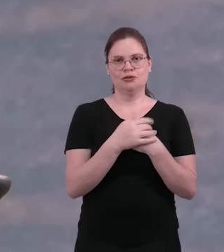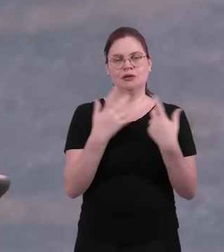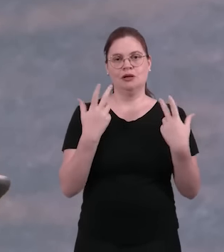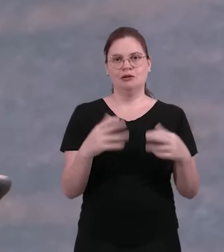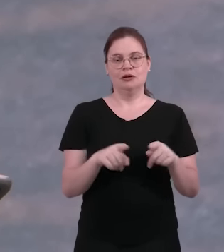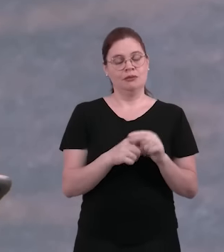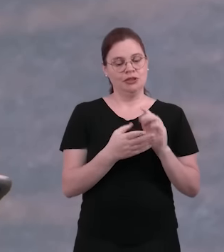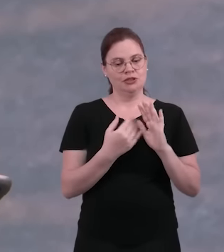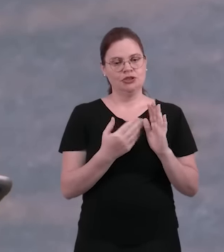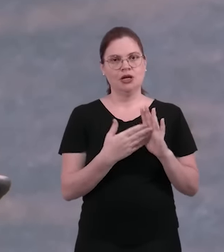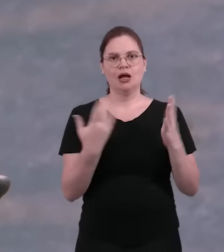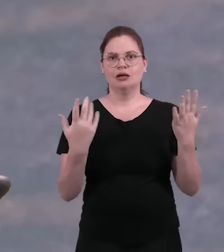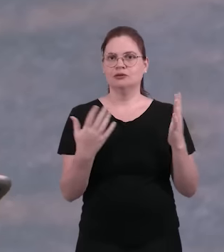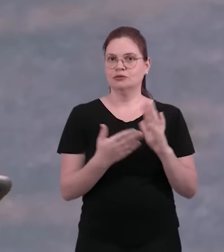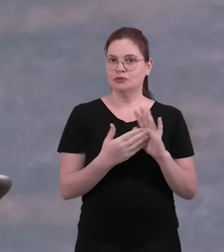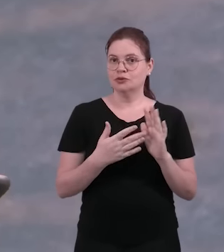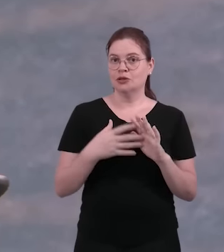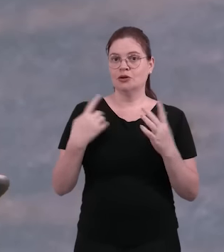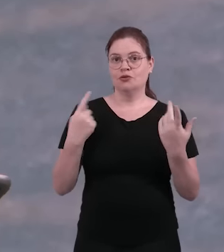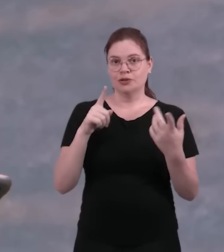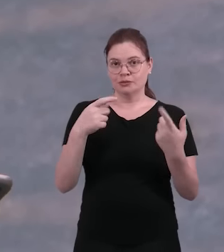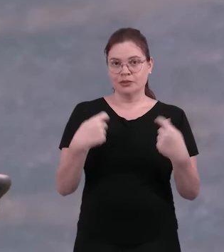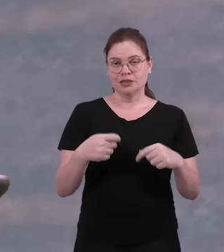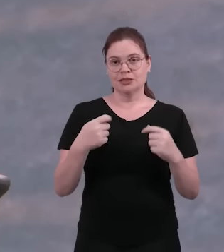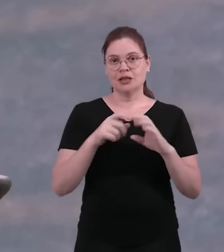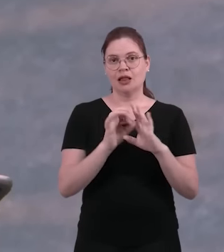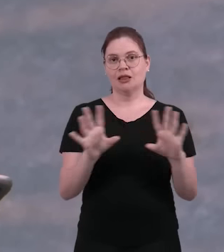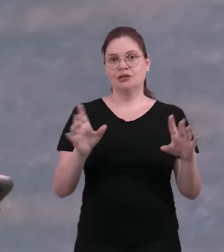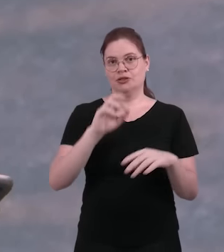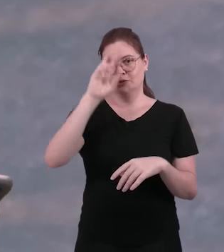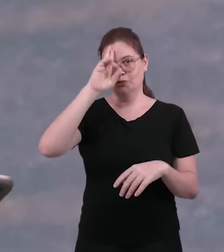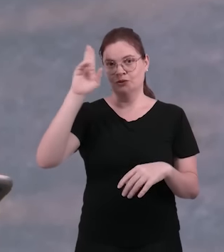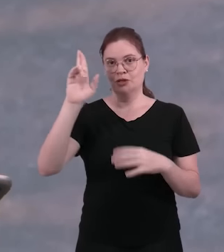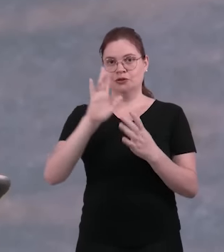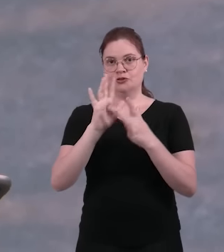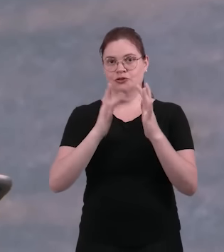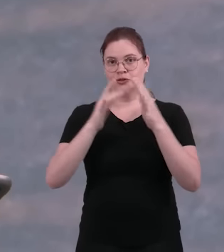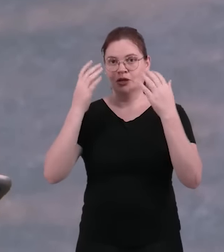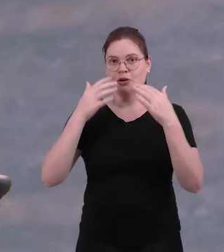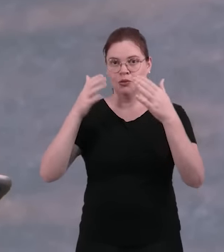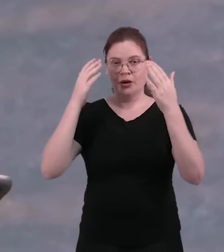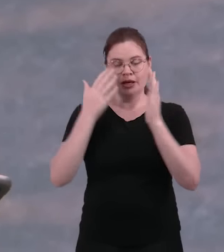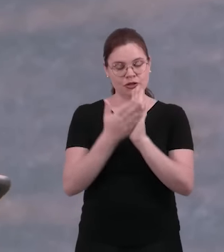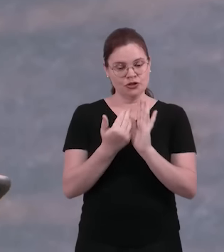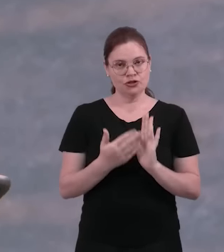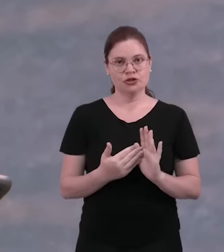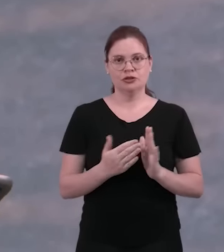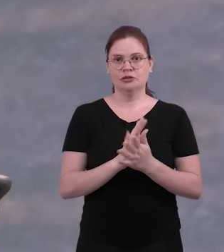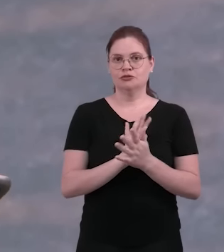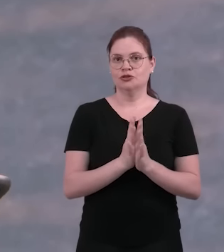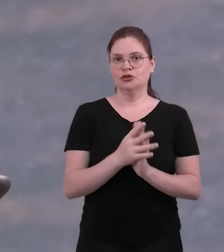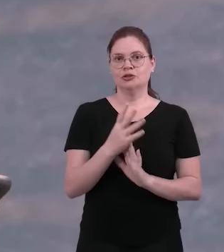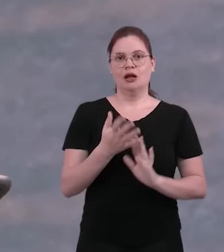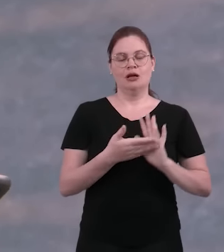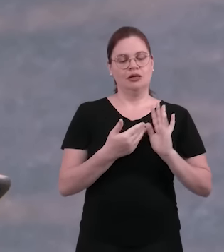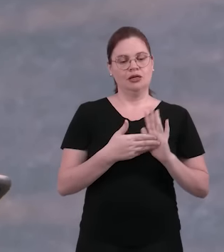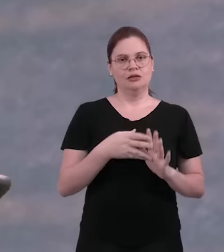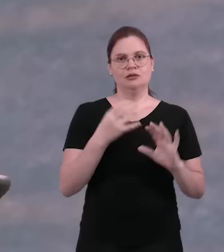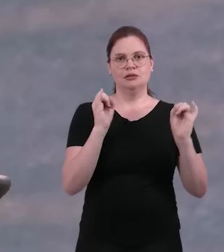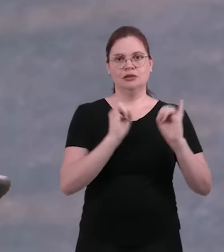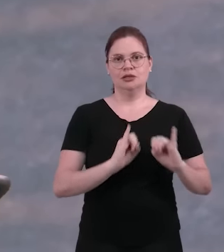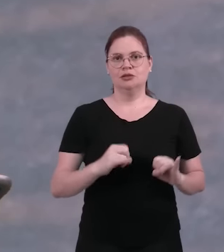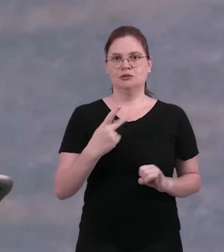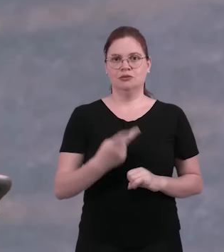é Jesus, ele derrube os ídolos que estão escondidos no seu coração. Os que estão aparentes e os que estão escondidos precisam